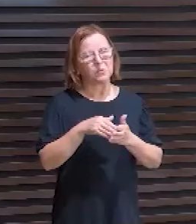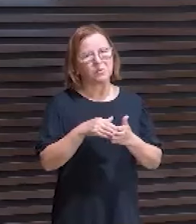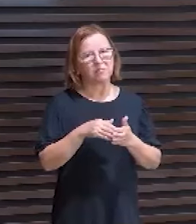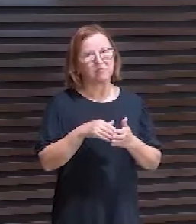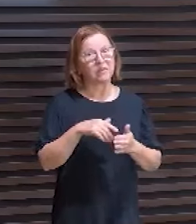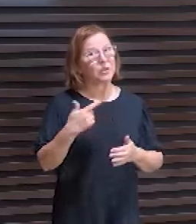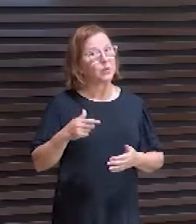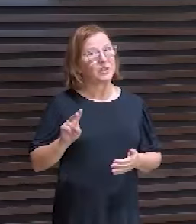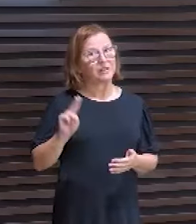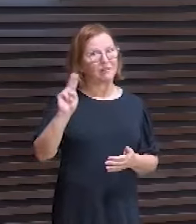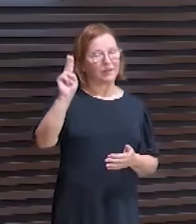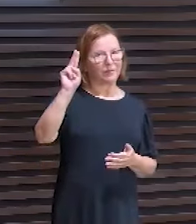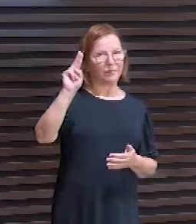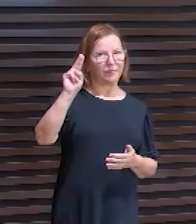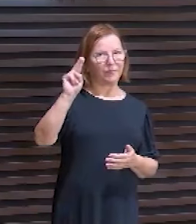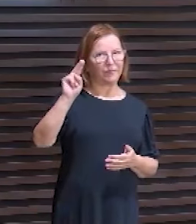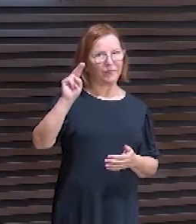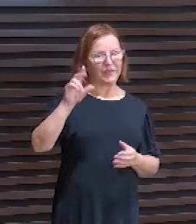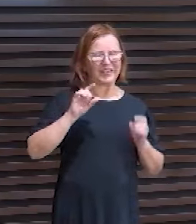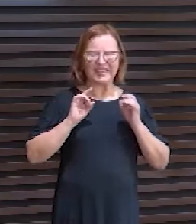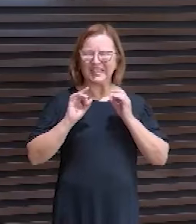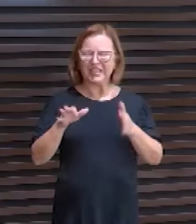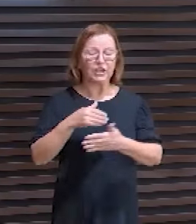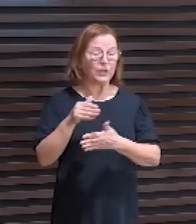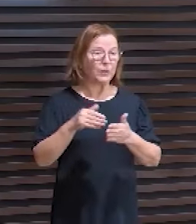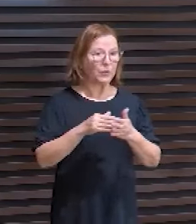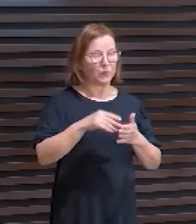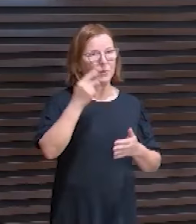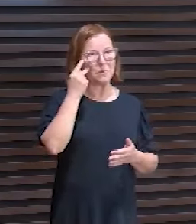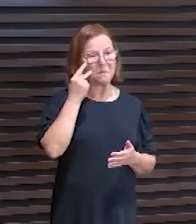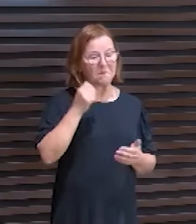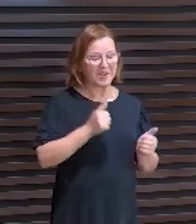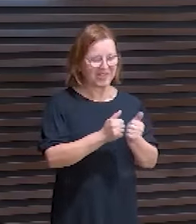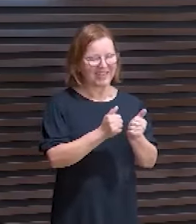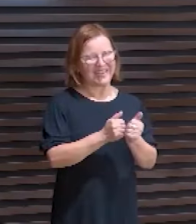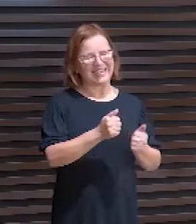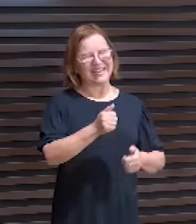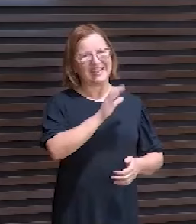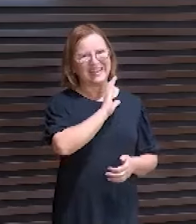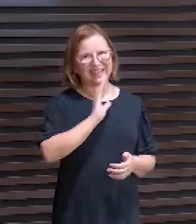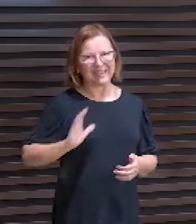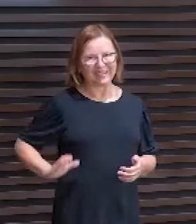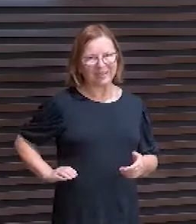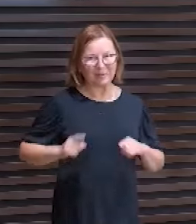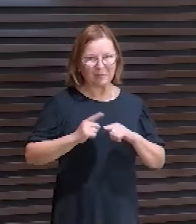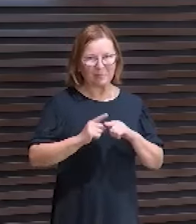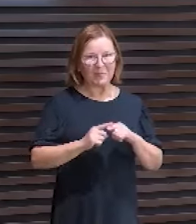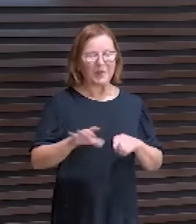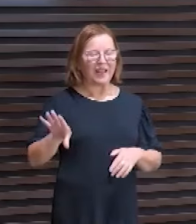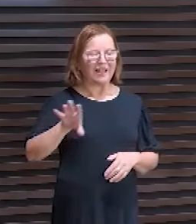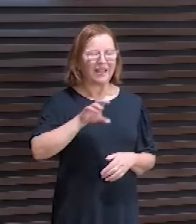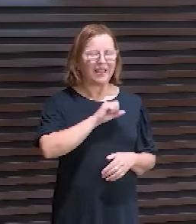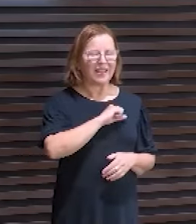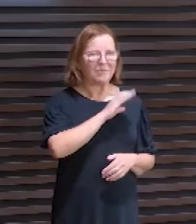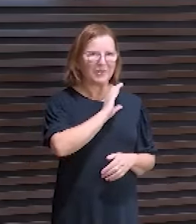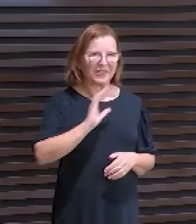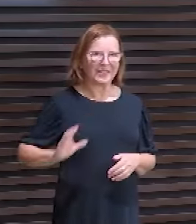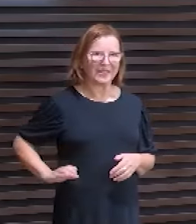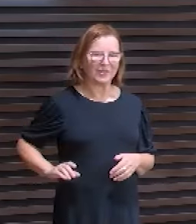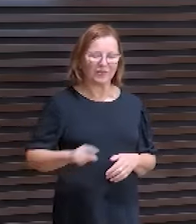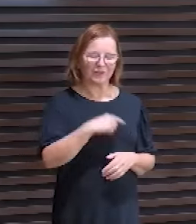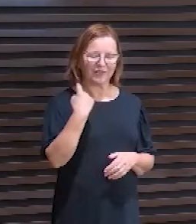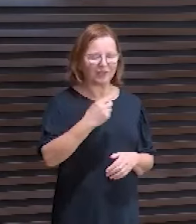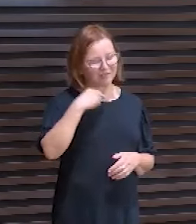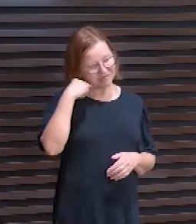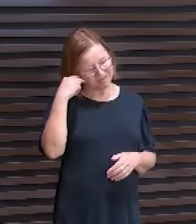deixei tudo isso para seguir a Cristo porque o amor de Cristo nos constrange é o amor de